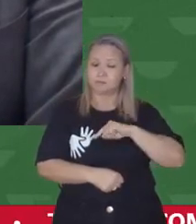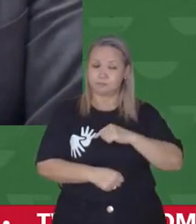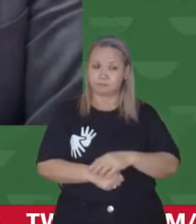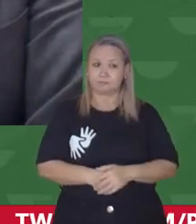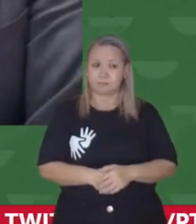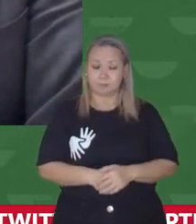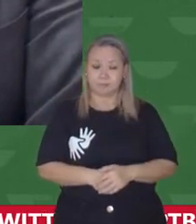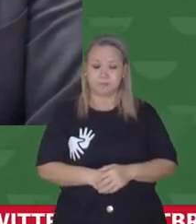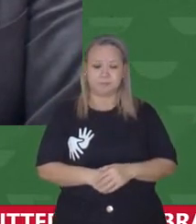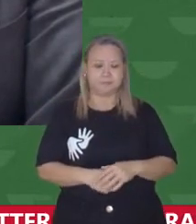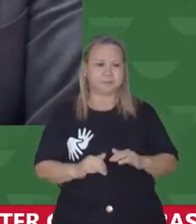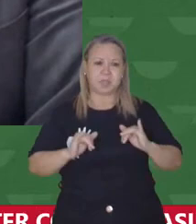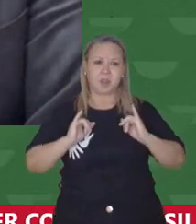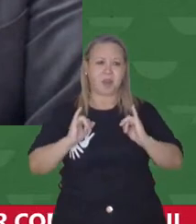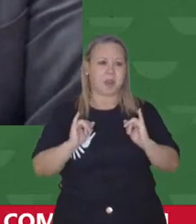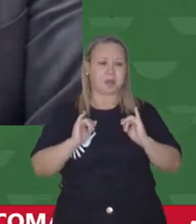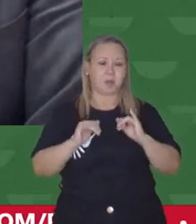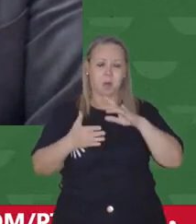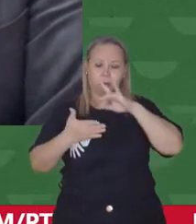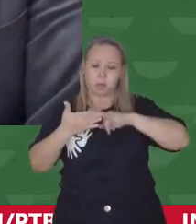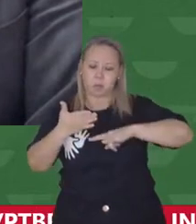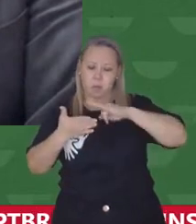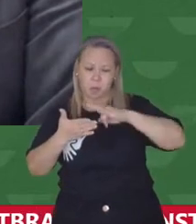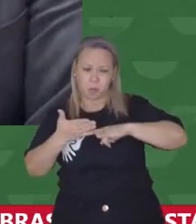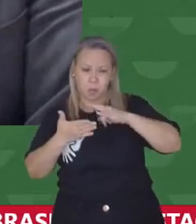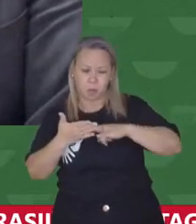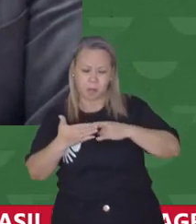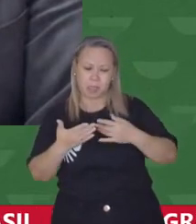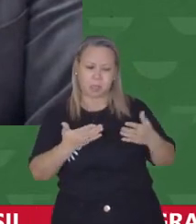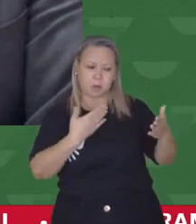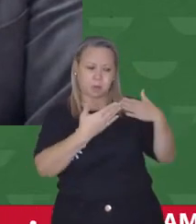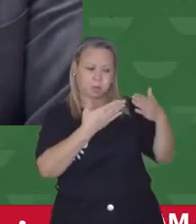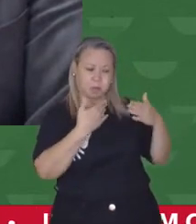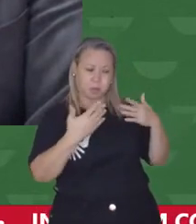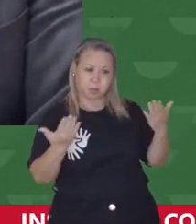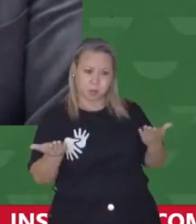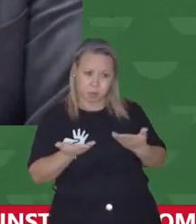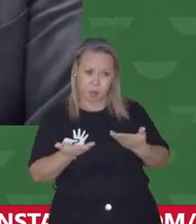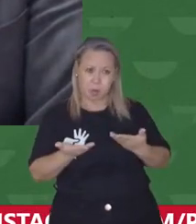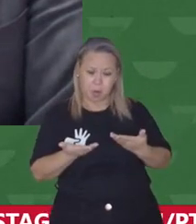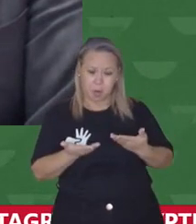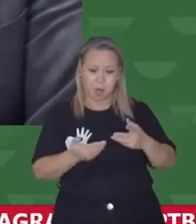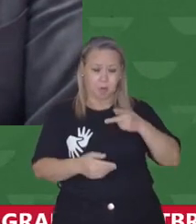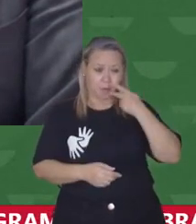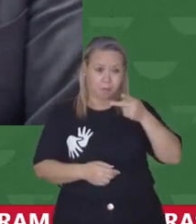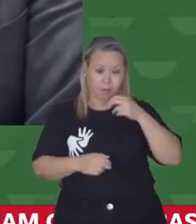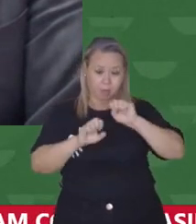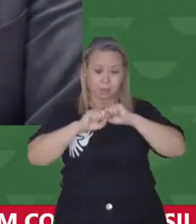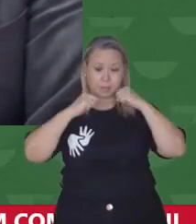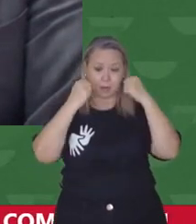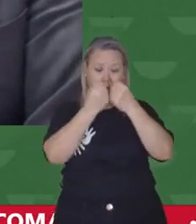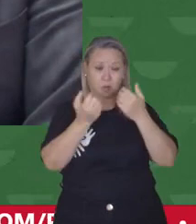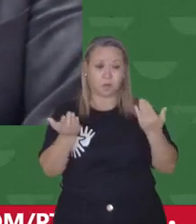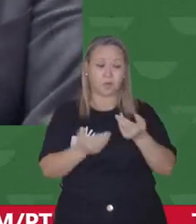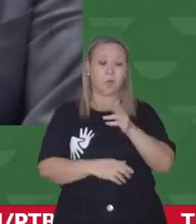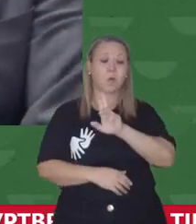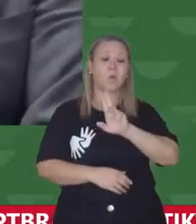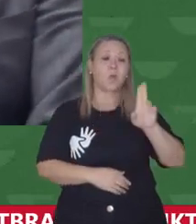o documento que a Fundação elaborou e que nós discutimos hoje, foi várias vezes citado no seminário de hoje, chama Plano